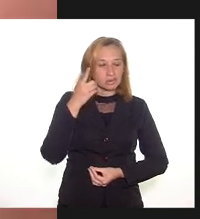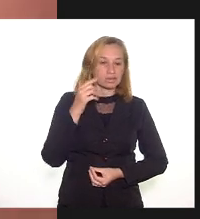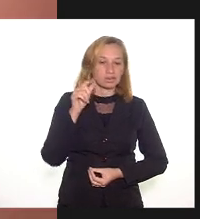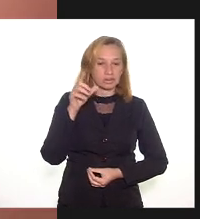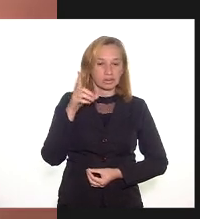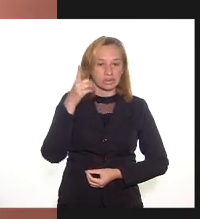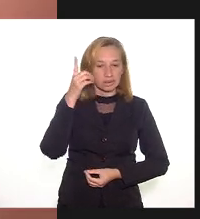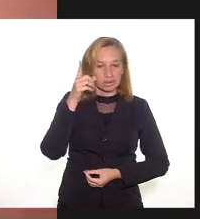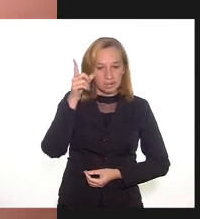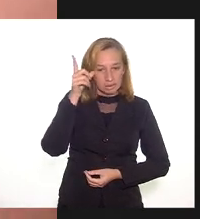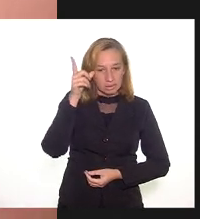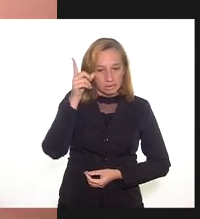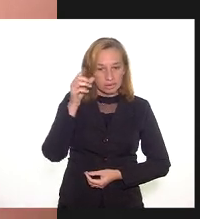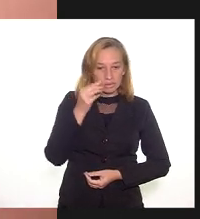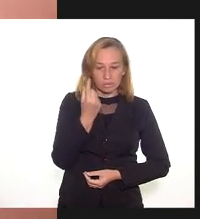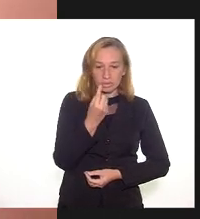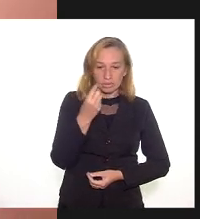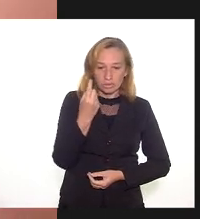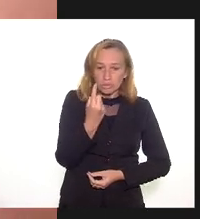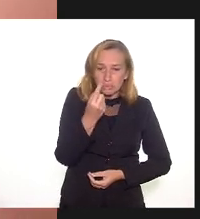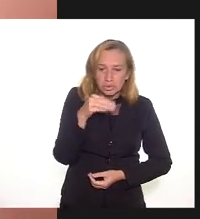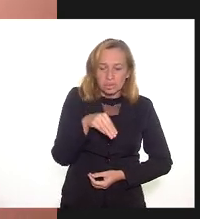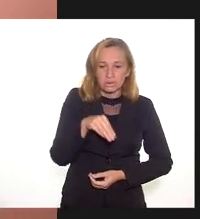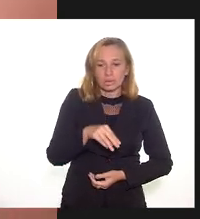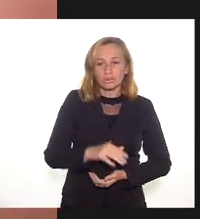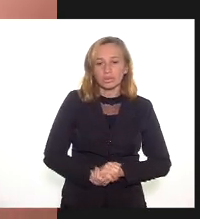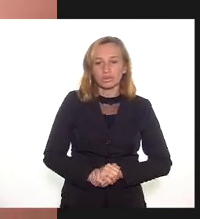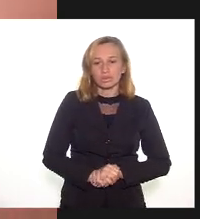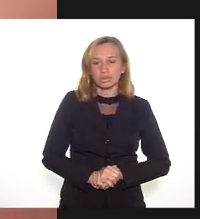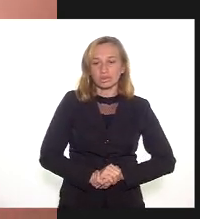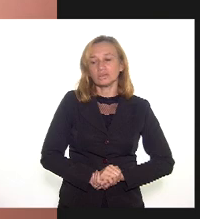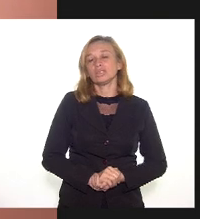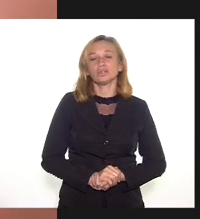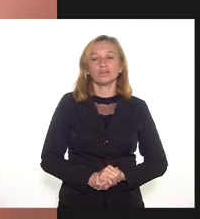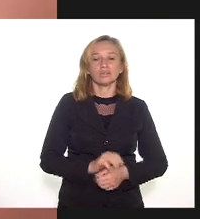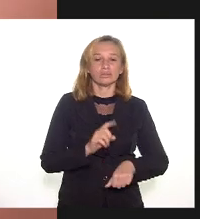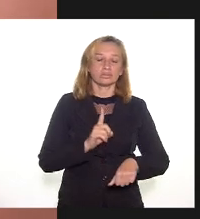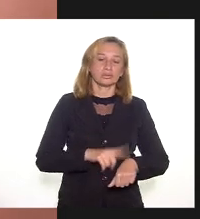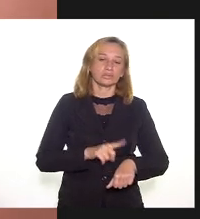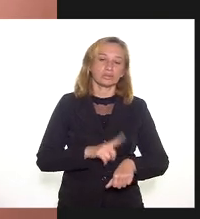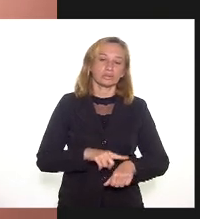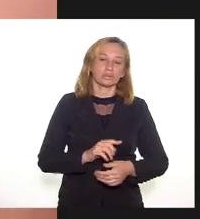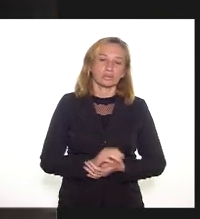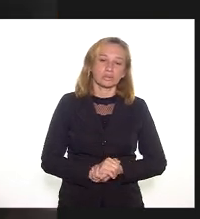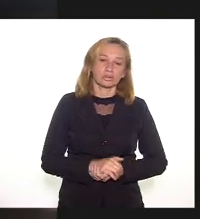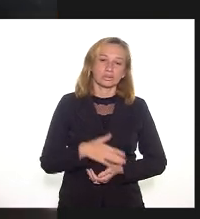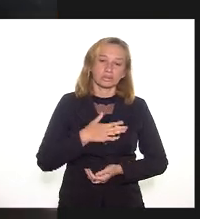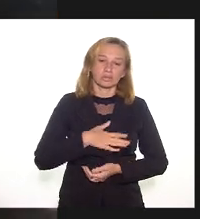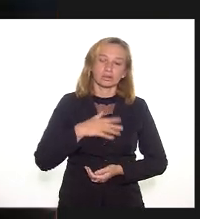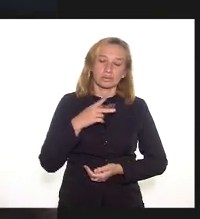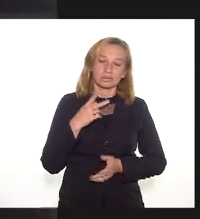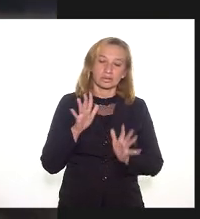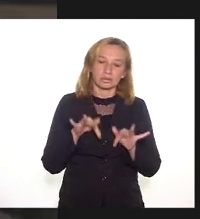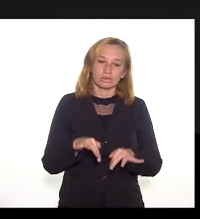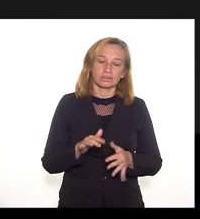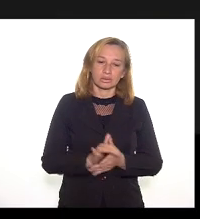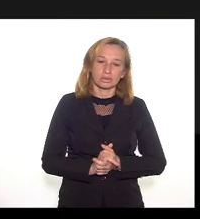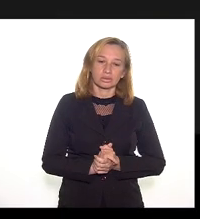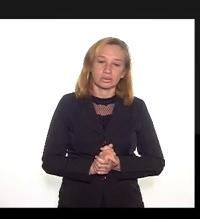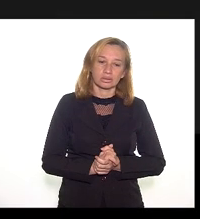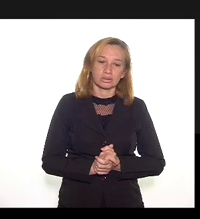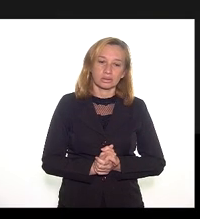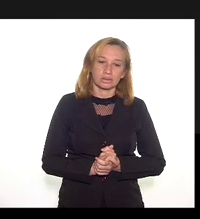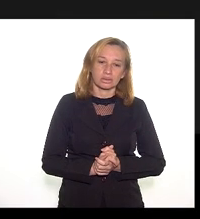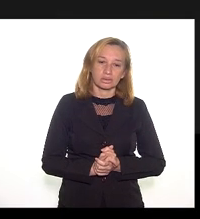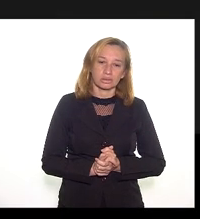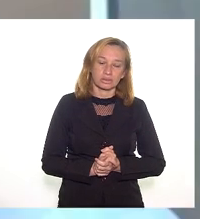se a senhora puder me conceder mais um minuto sem qualquer prejuízo do tempo ultrapassado, eu gostaria para finalizar esse assunto. Eu